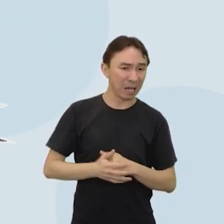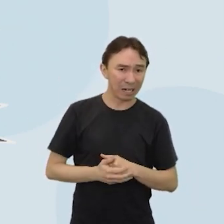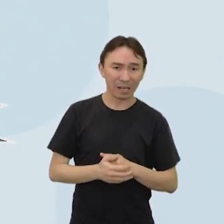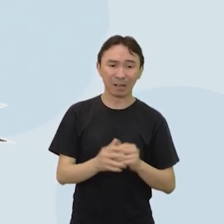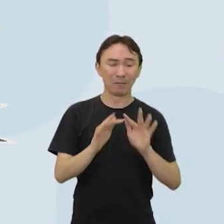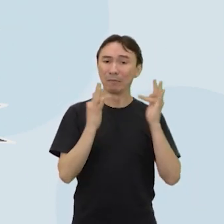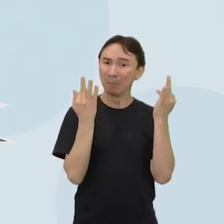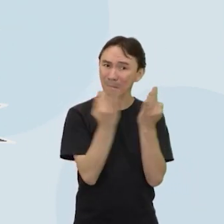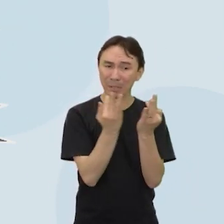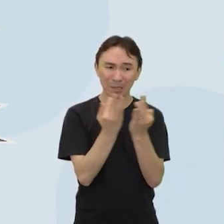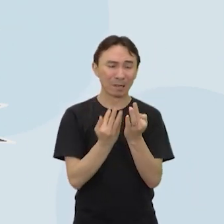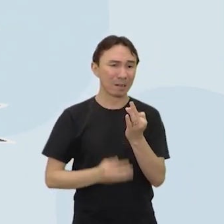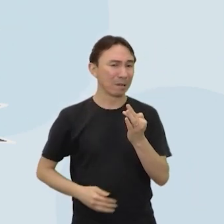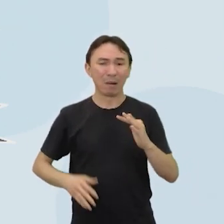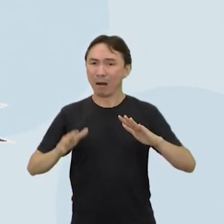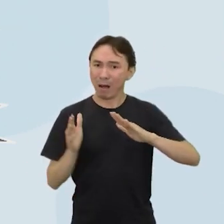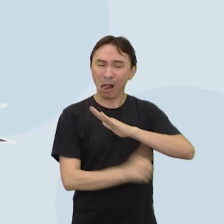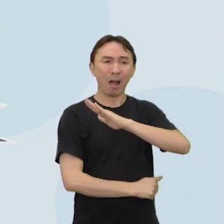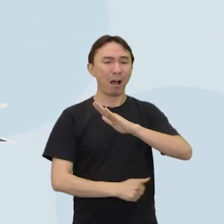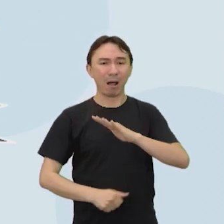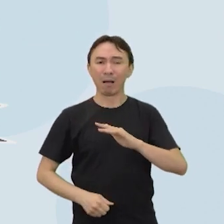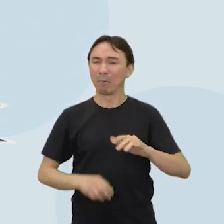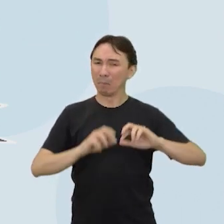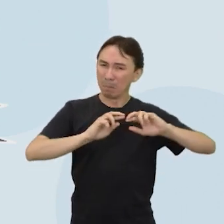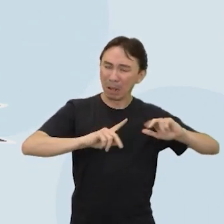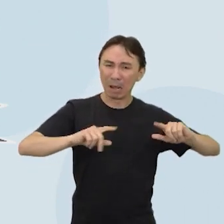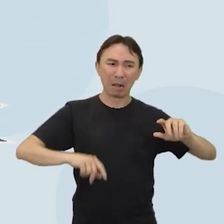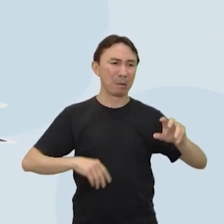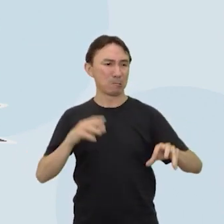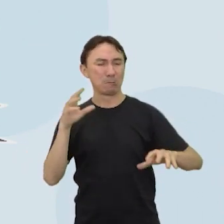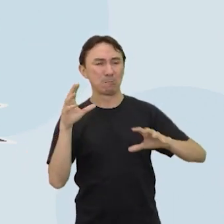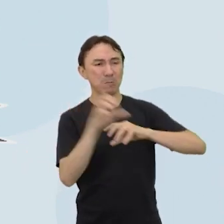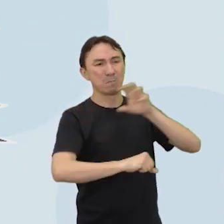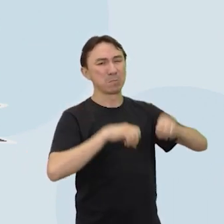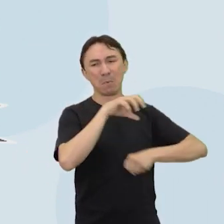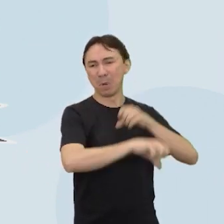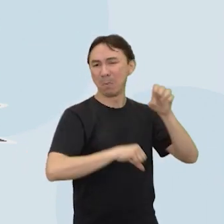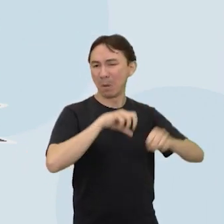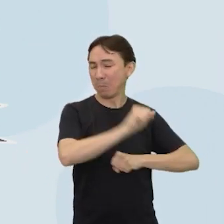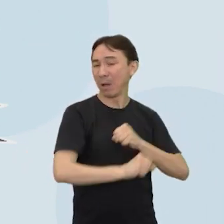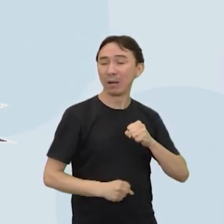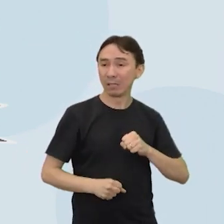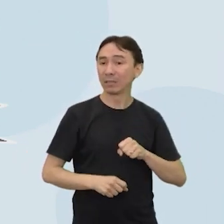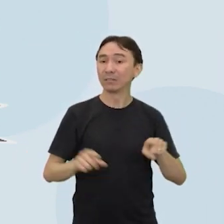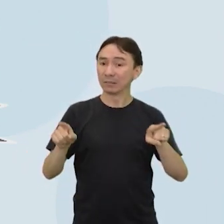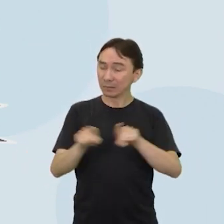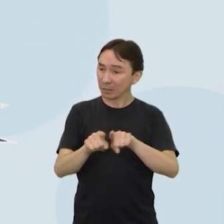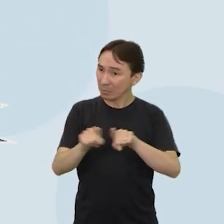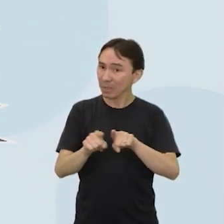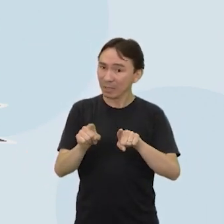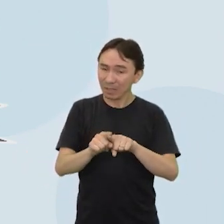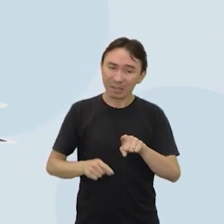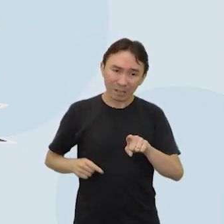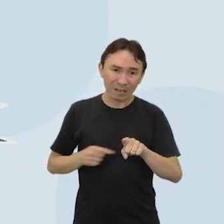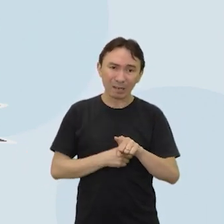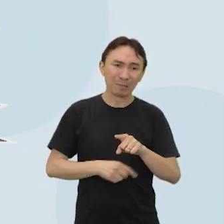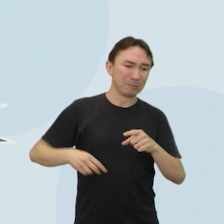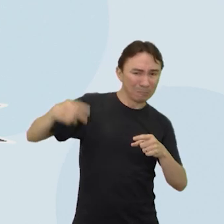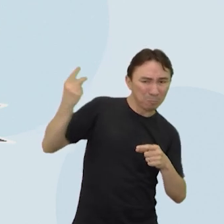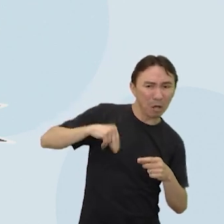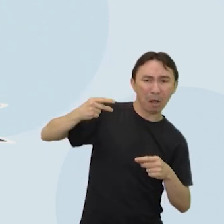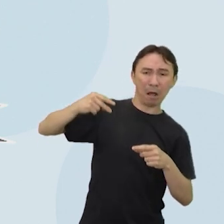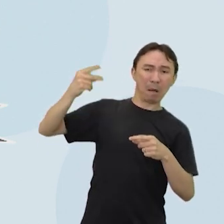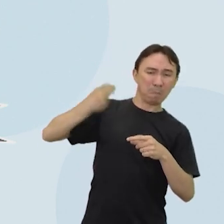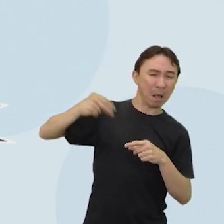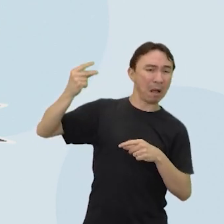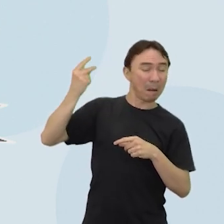de familiares, de amigos e da propriedade privada e até tortura e desaparecimentos, uma ditadura